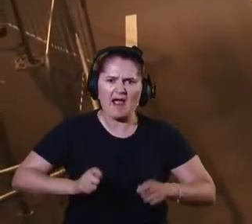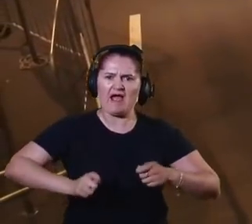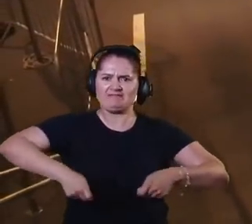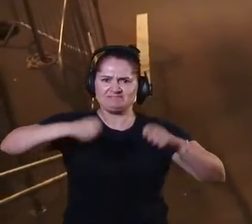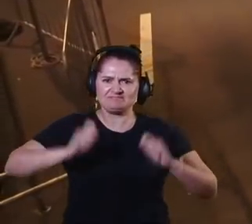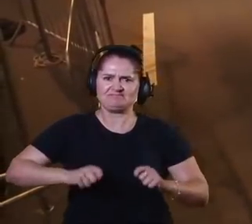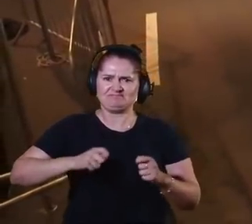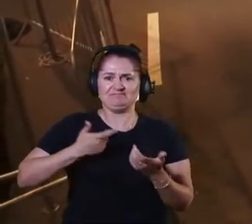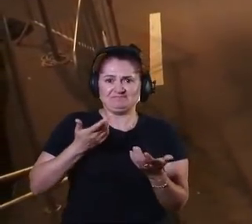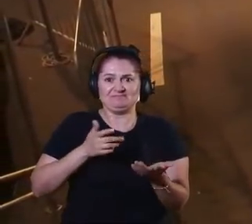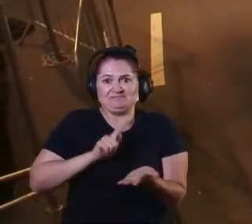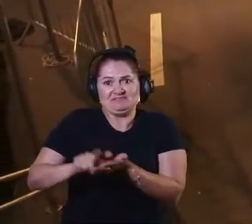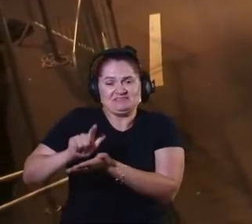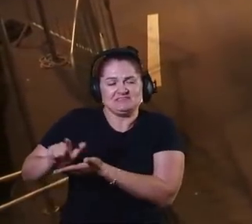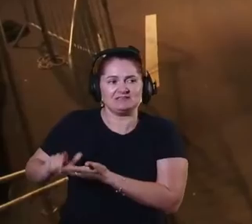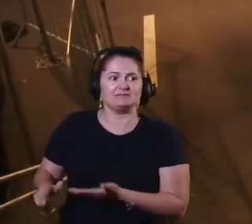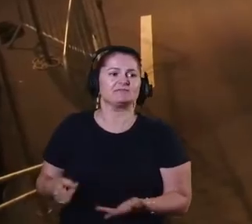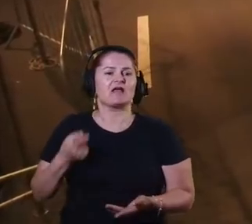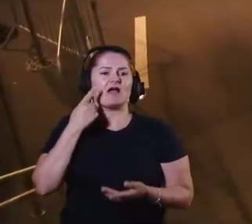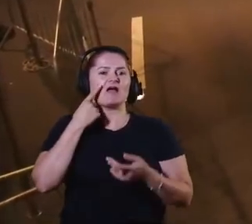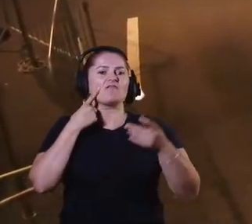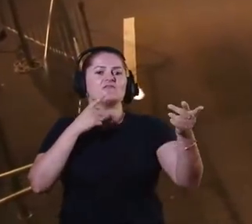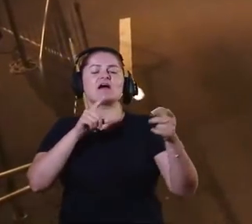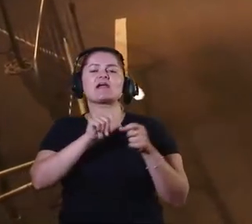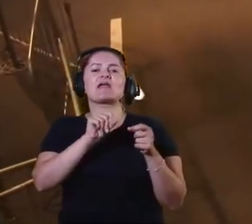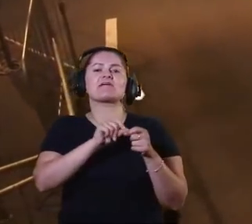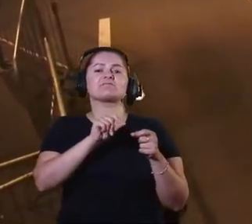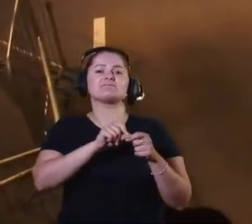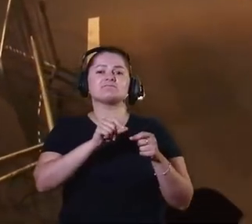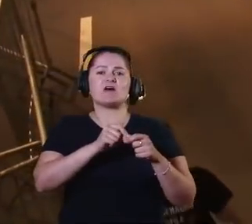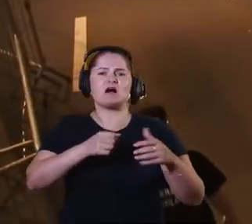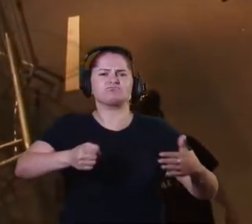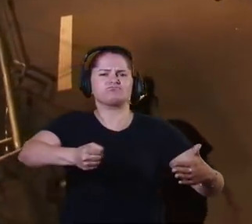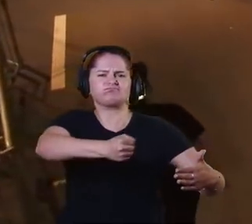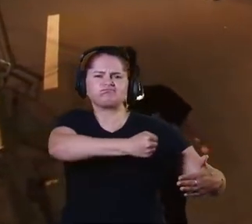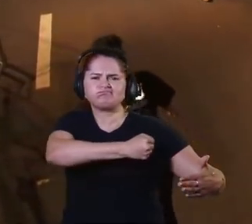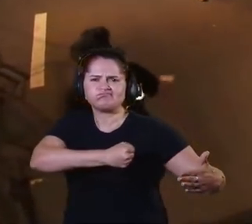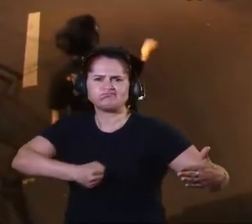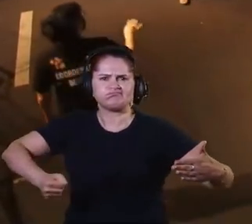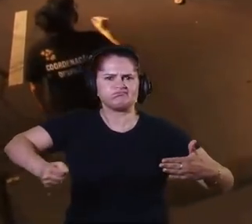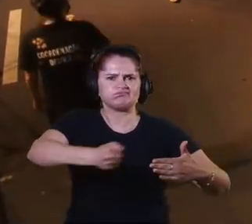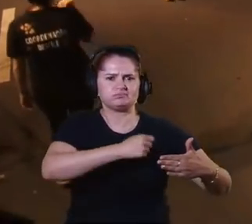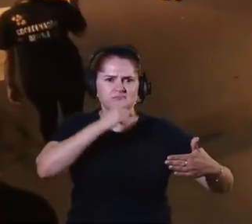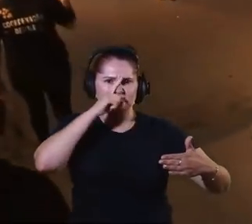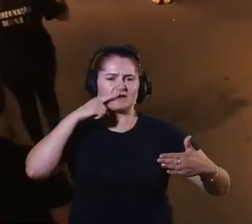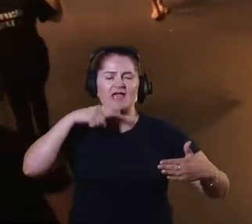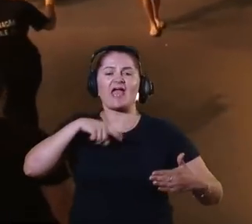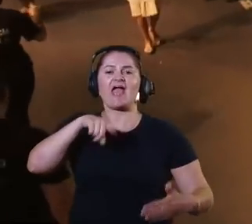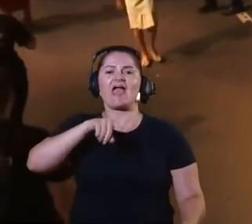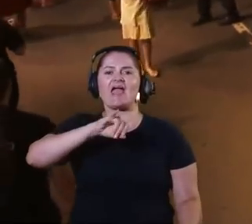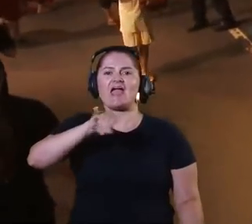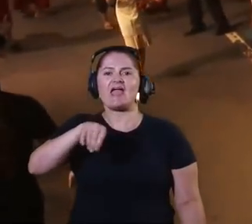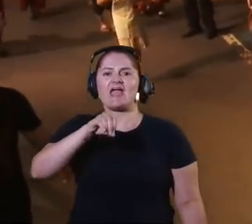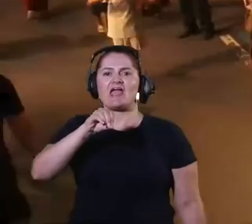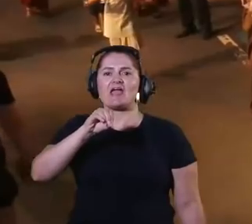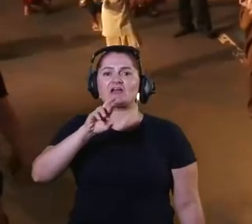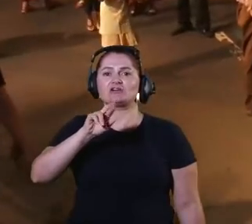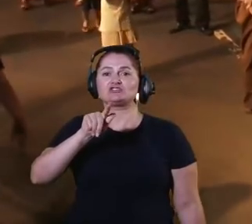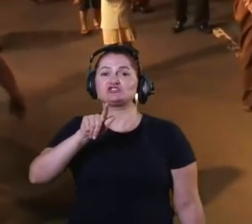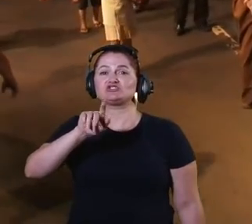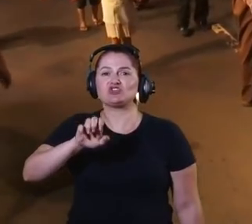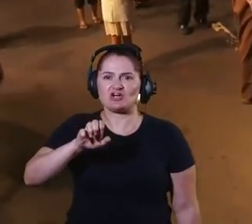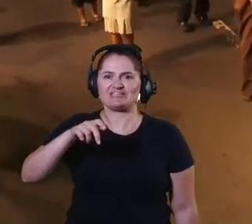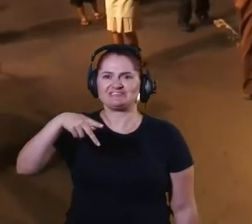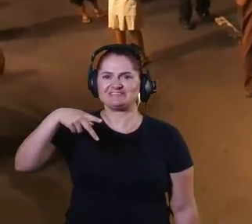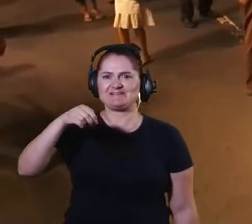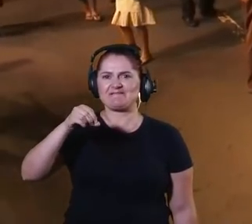quem está ali mexendo a polenta é o Jorge Potter, lá De Vila Cristina. Vila Cristina. Polenteiro